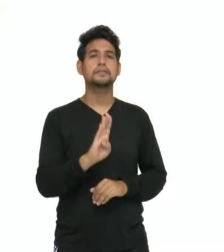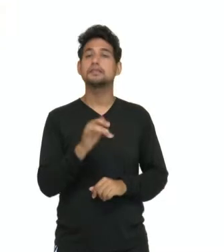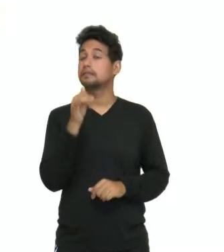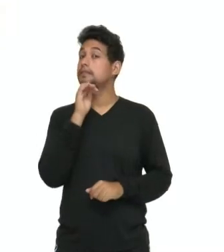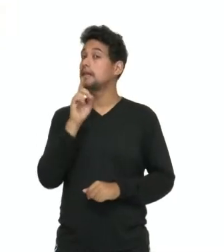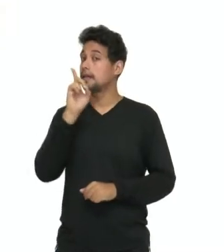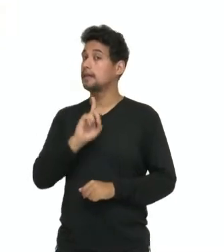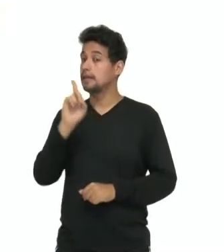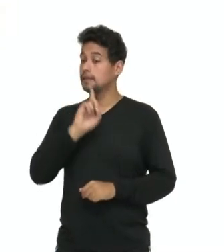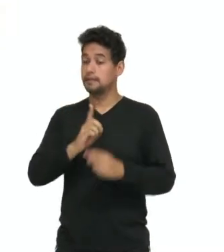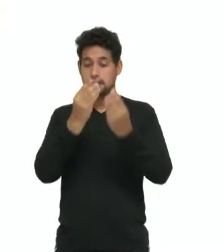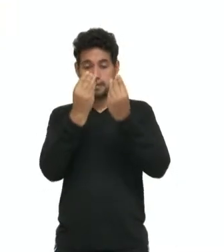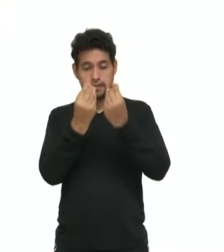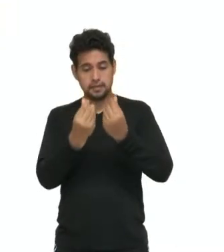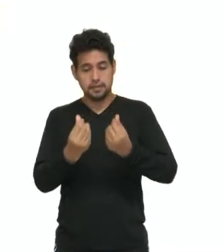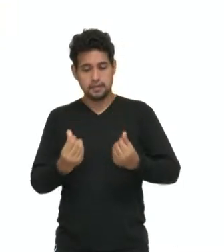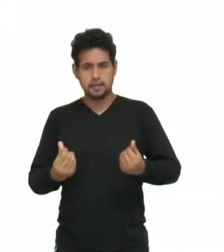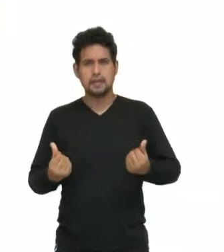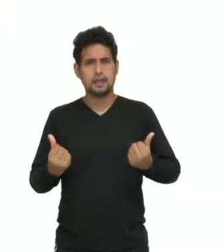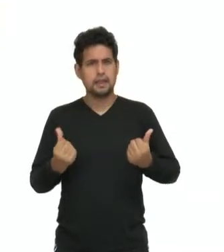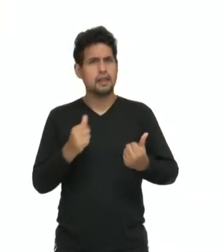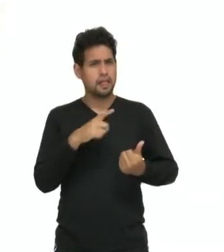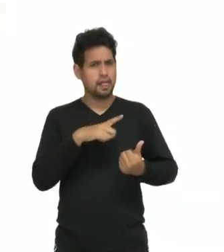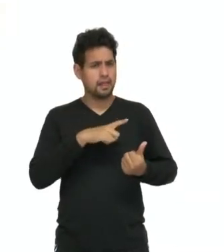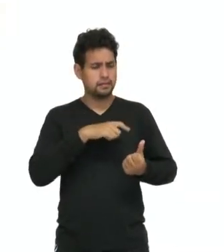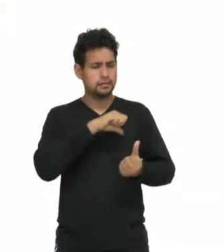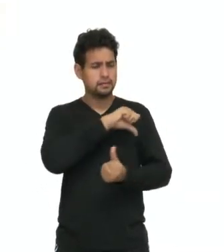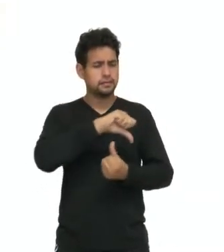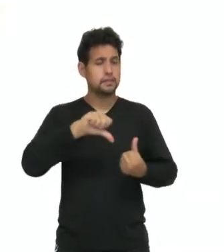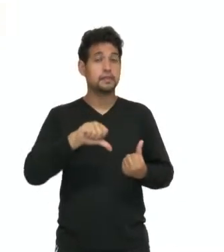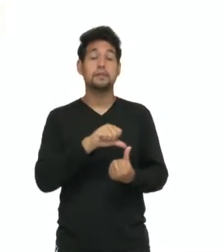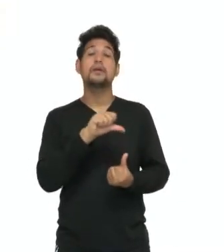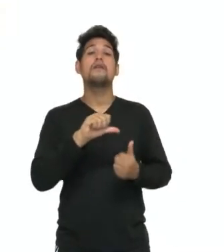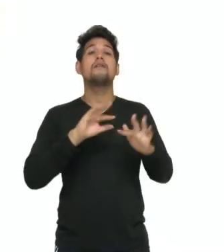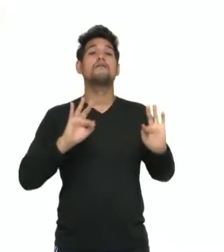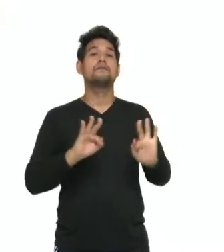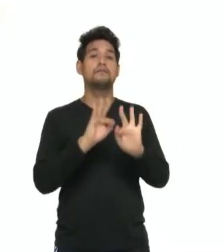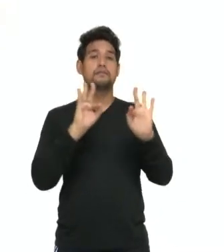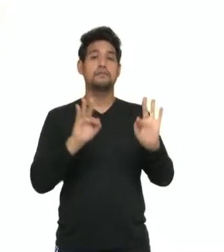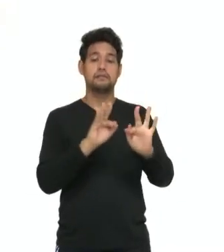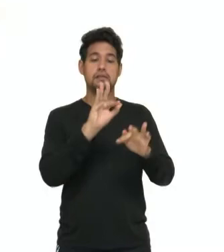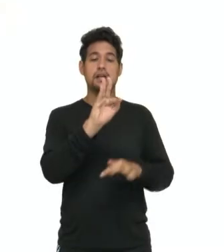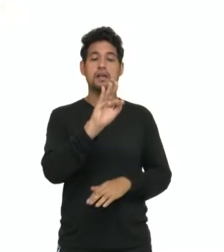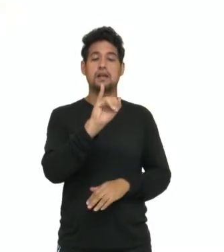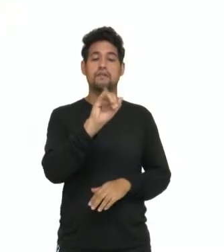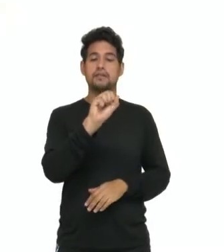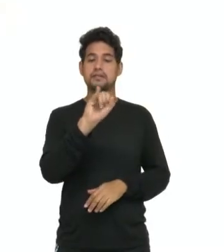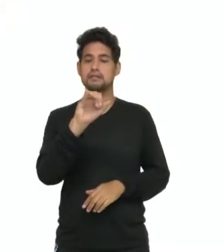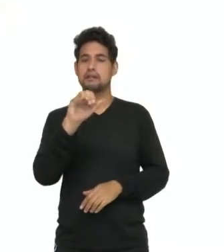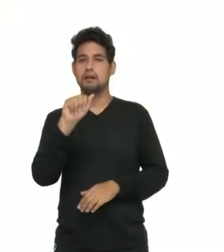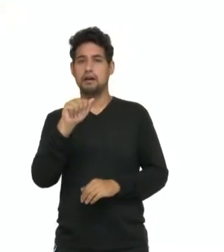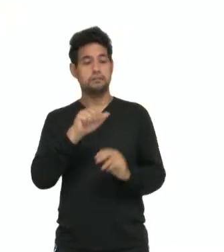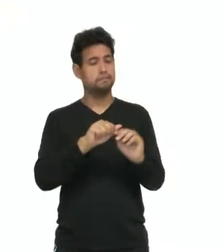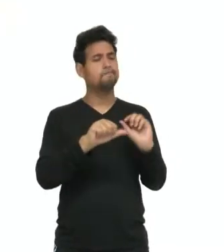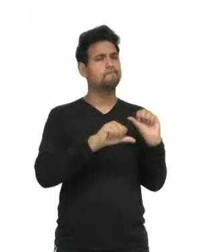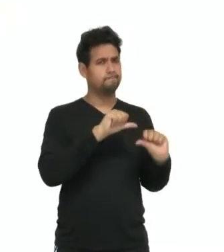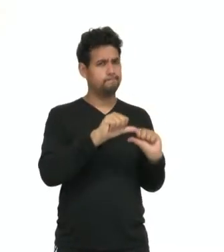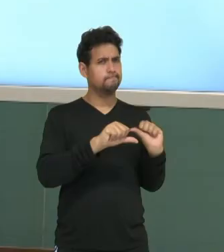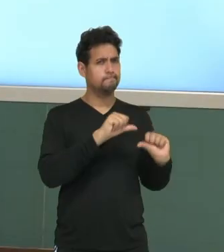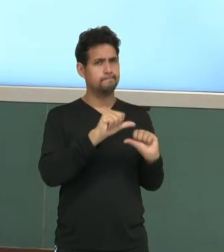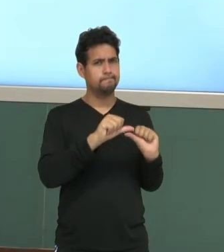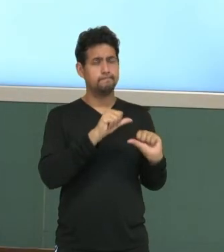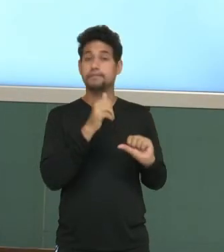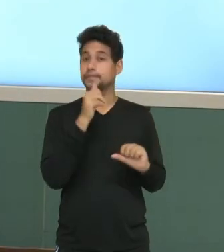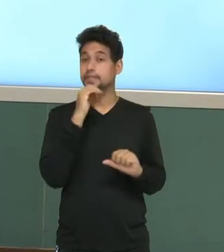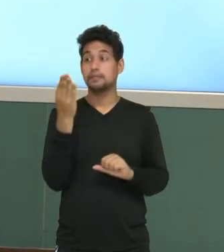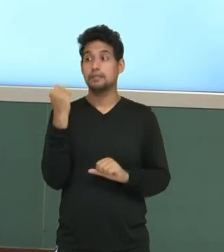que derreteu é uma transformação física, mudou o seu estado físico. Ele